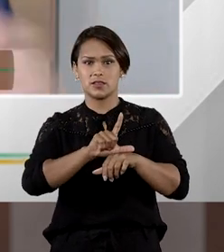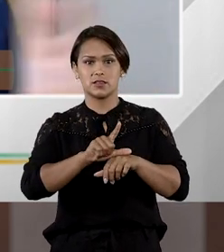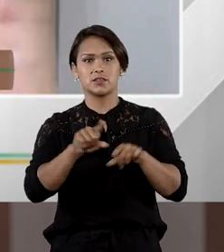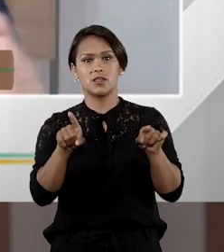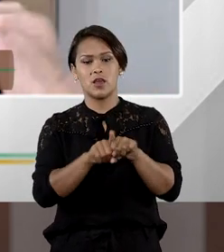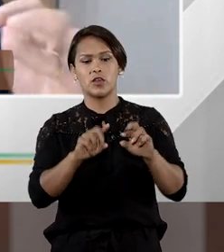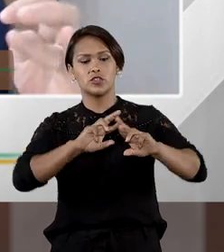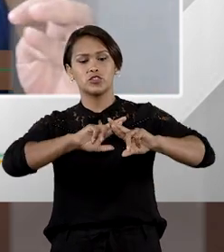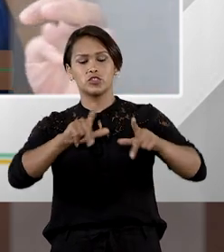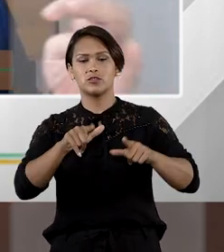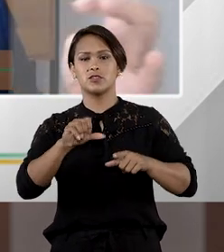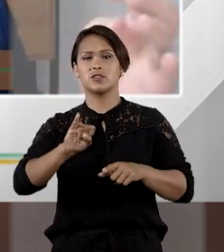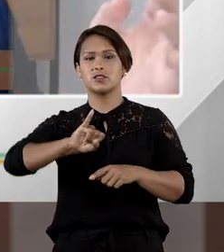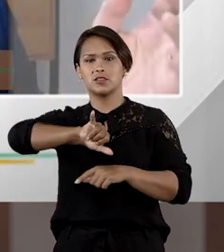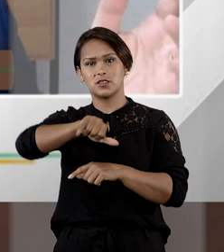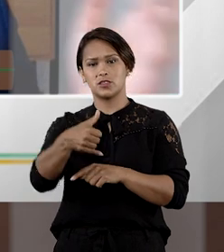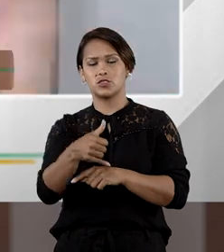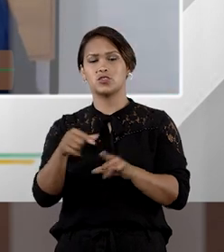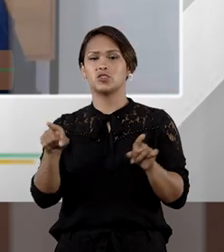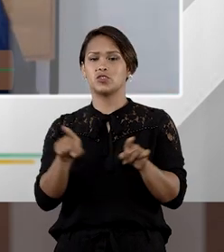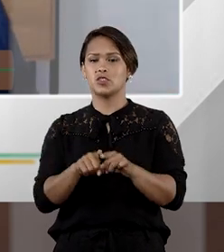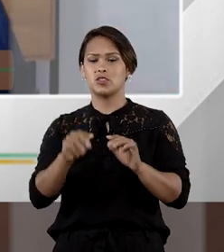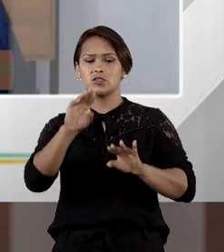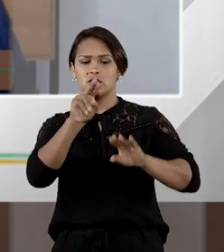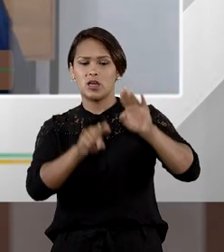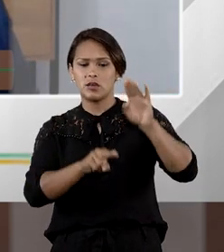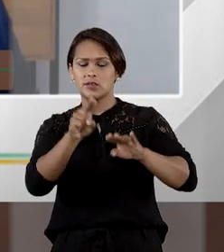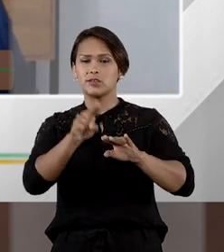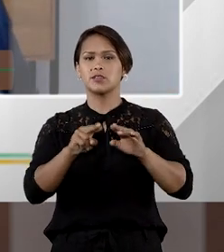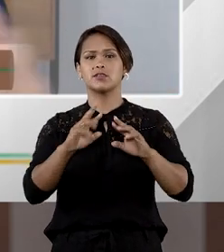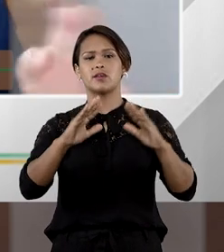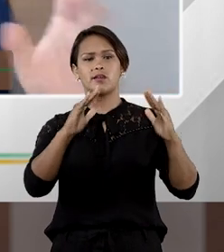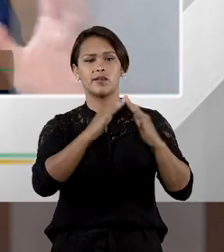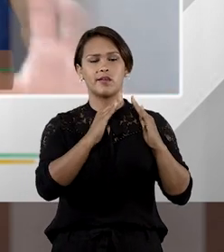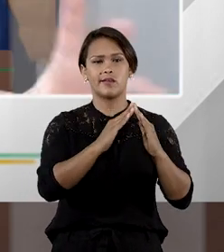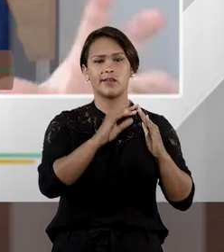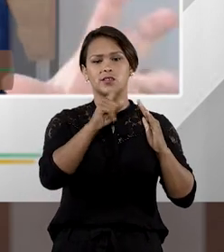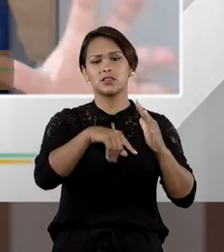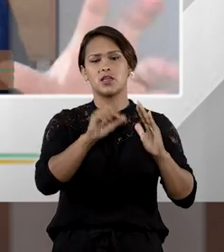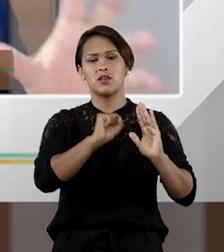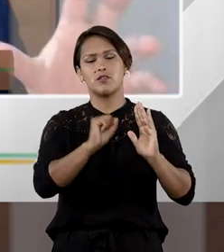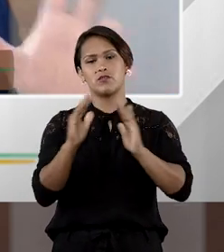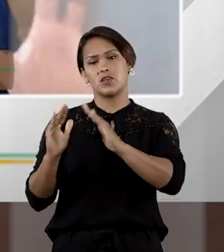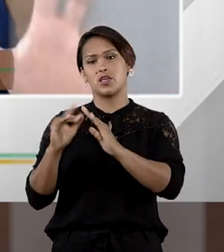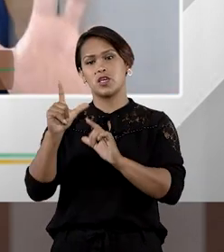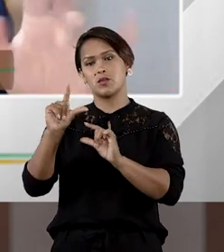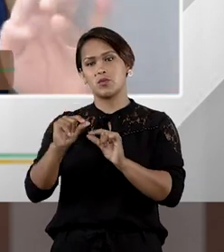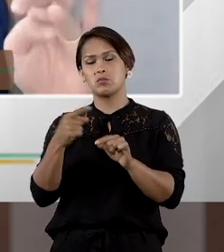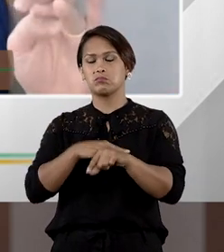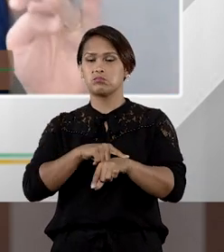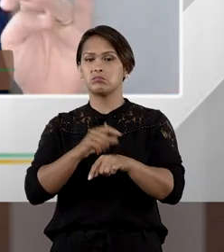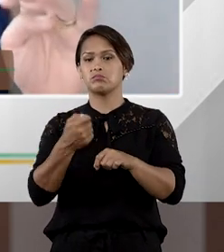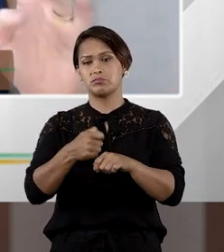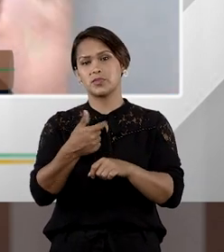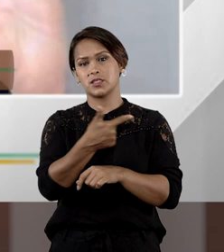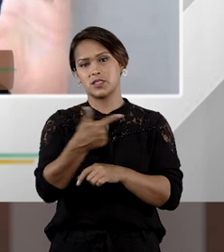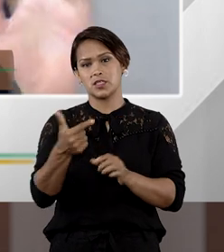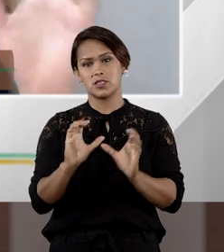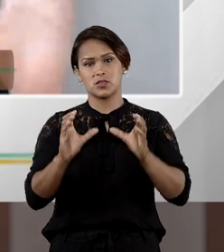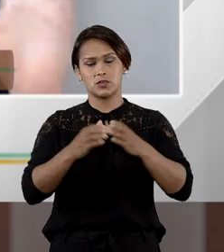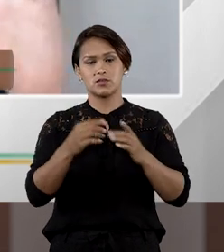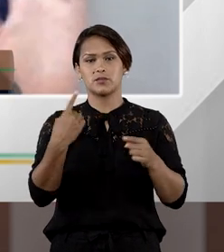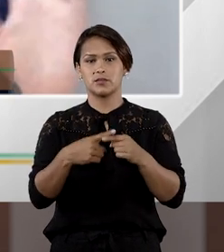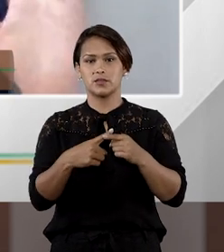e divergências no STJ sobre a questão de alternância de residência, né? Isso ainda precisa ser pacificado na segunda sessão,